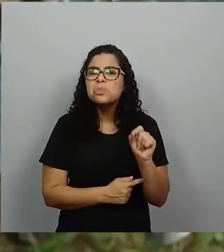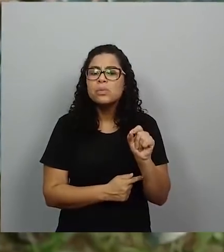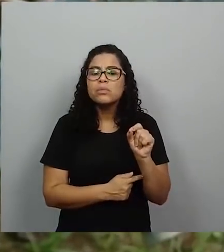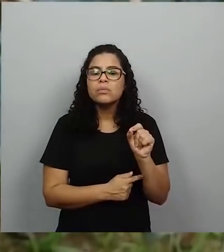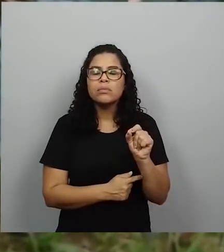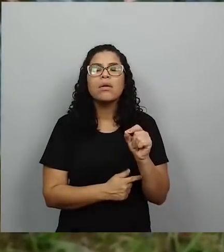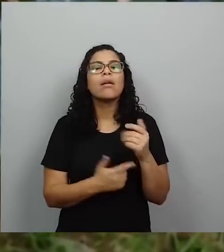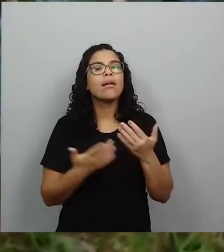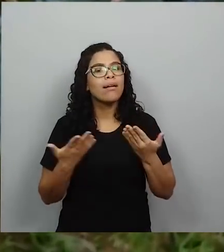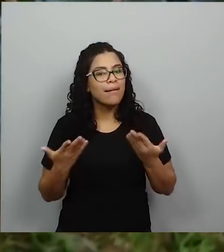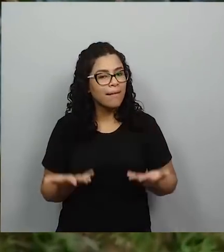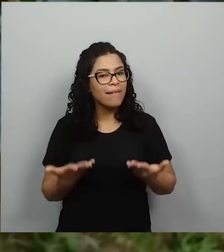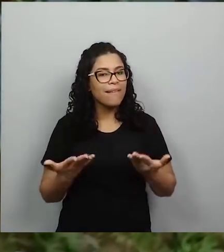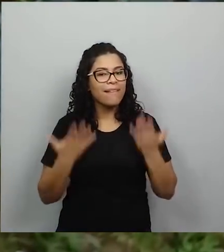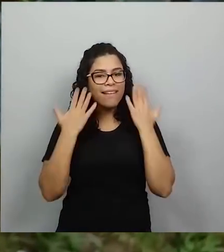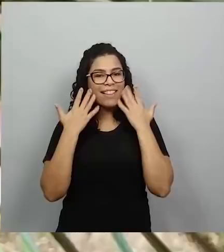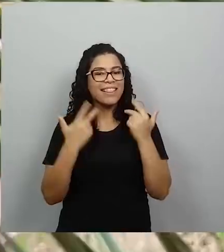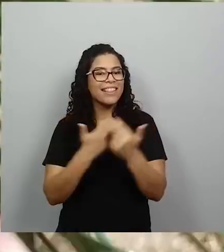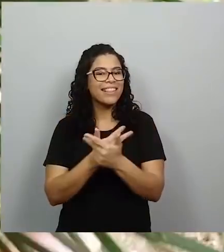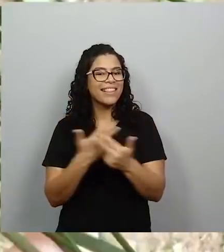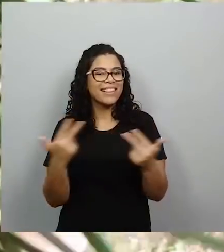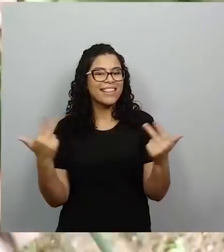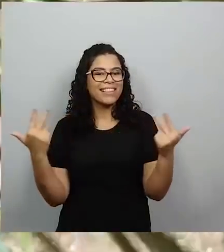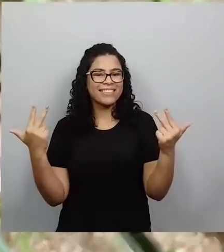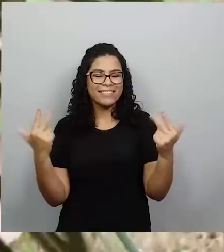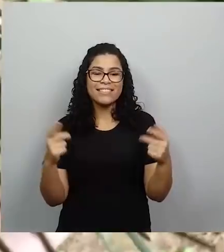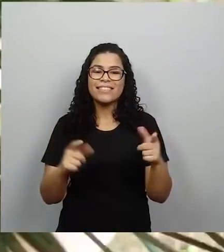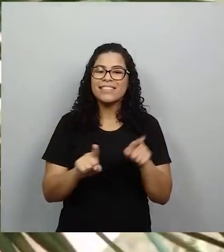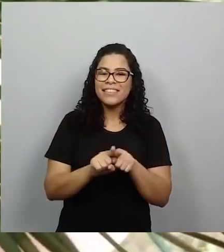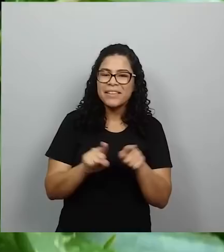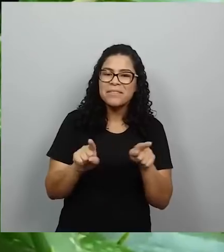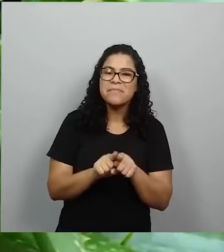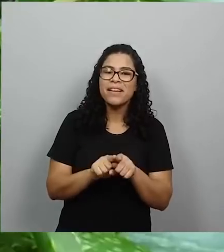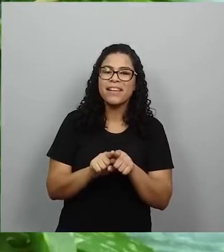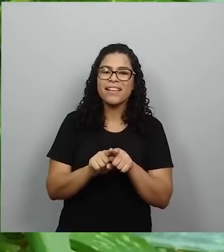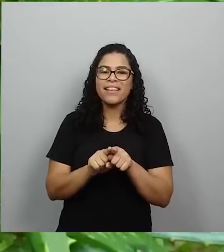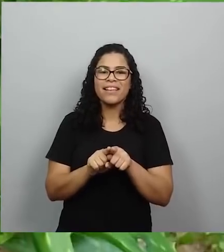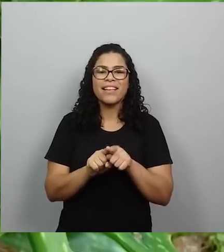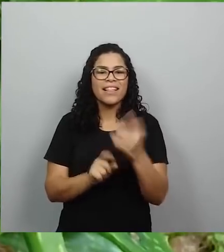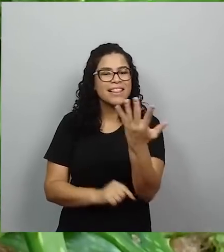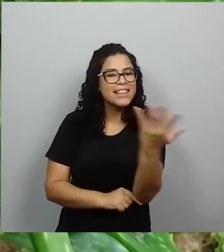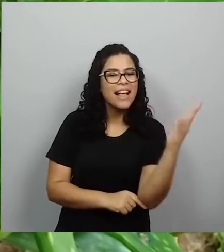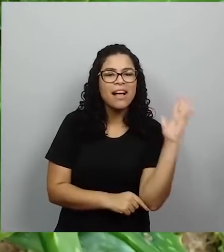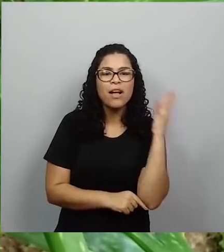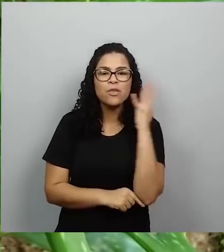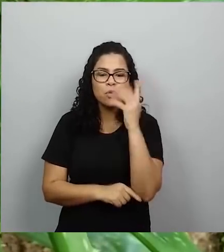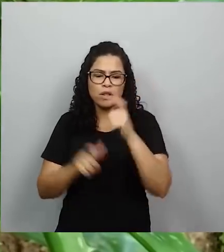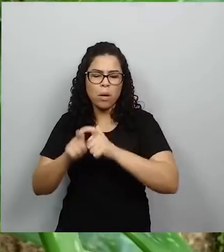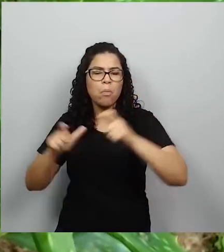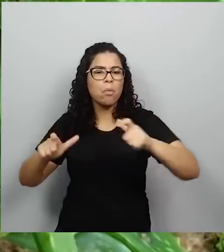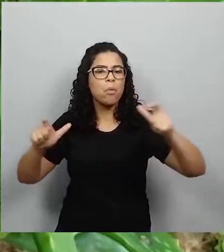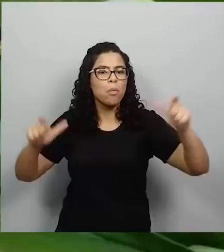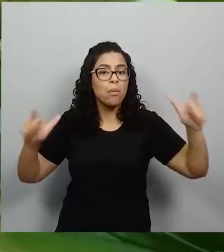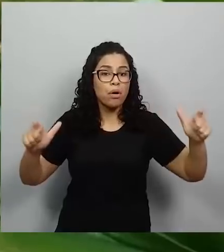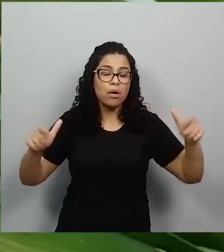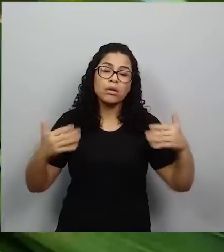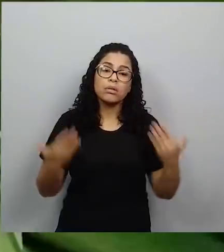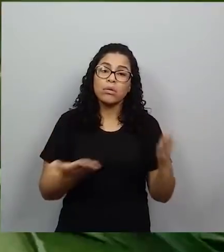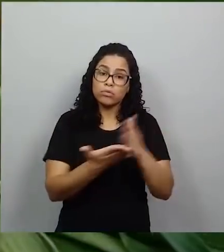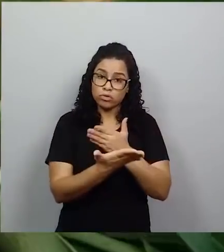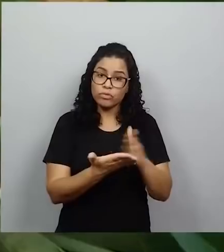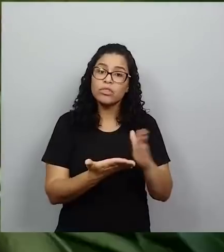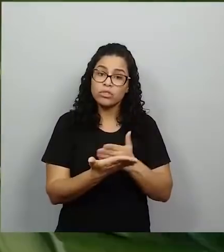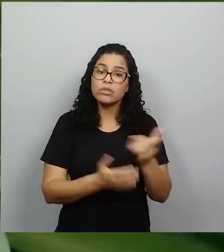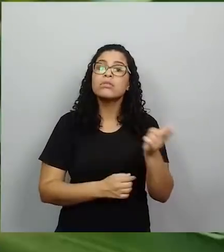A natureza é muito grande e para estudá-la, os pesquisadores a dividiram em algumas áreas.